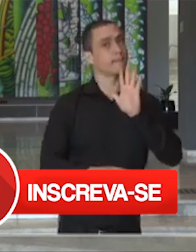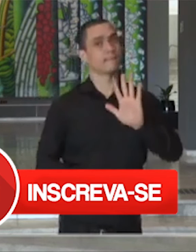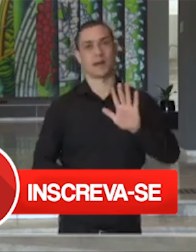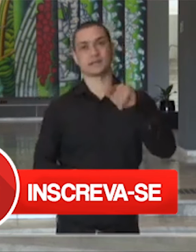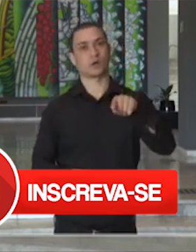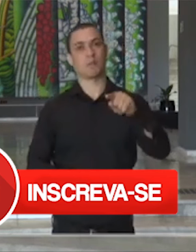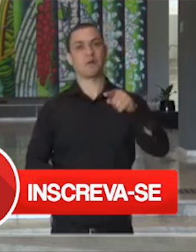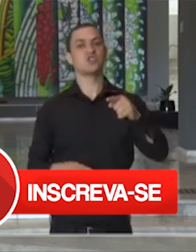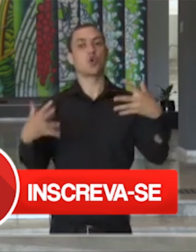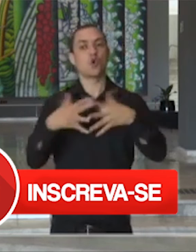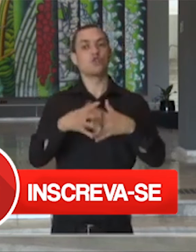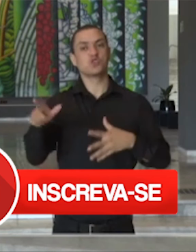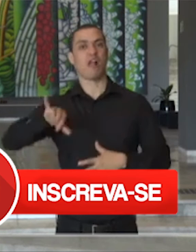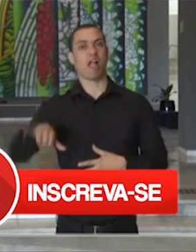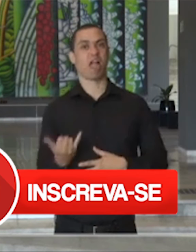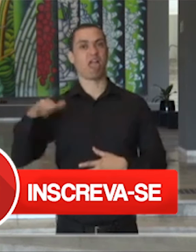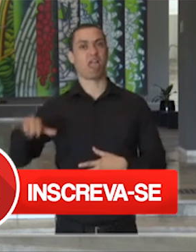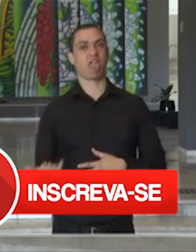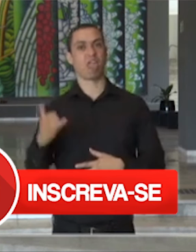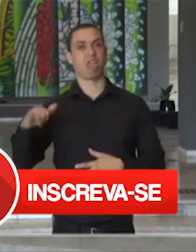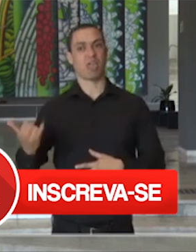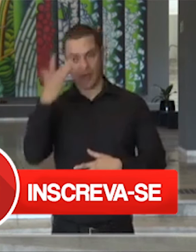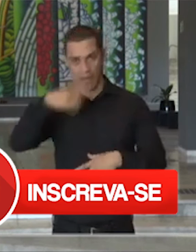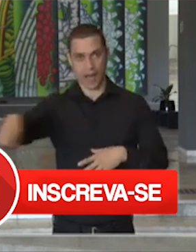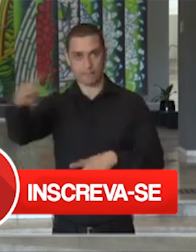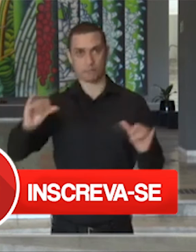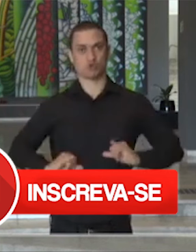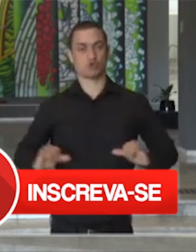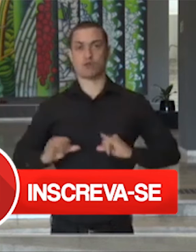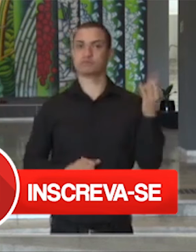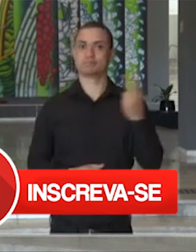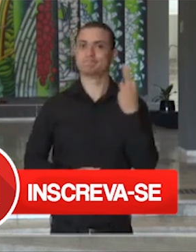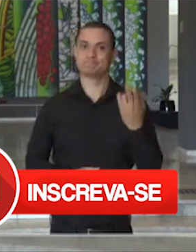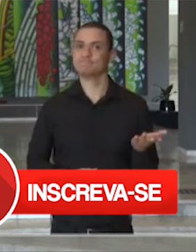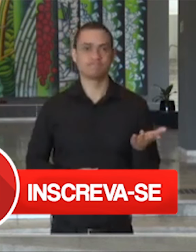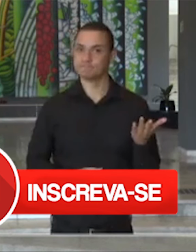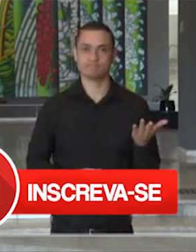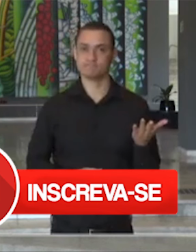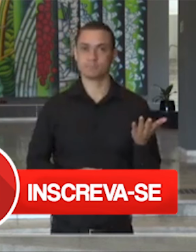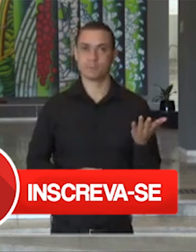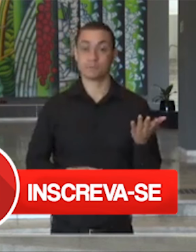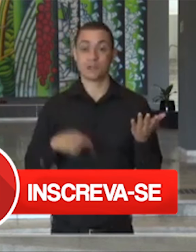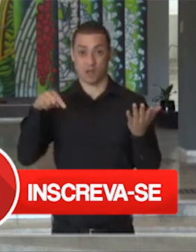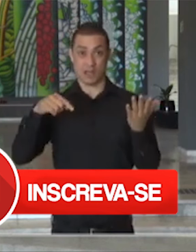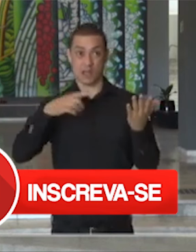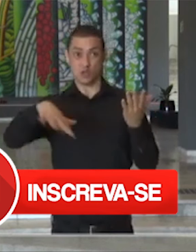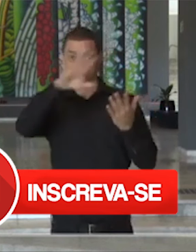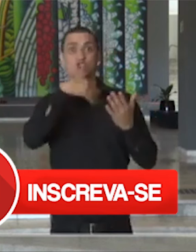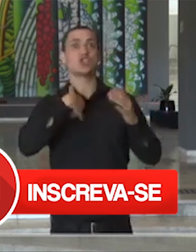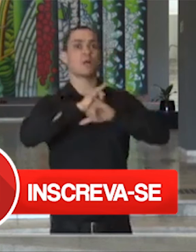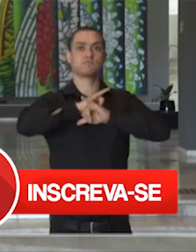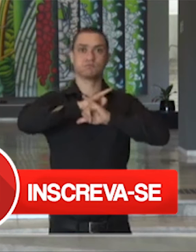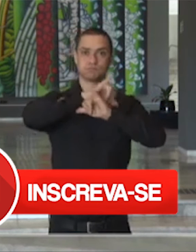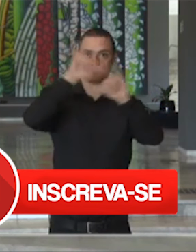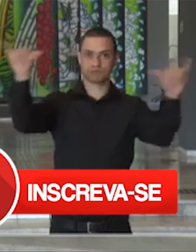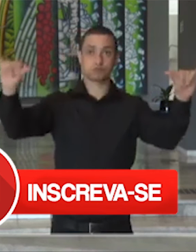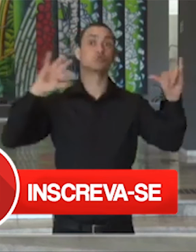não pode ser confundido com o abuso desse direito. O mercado está orientado por